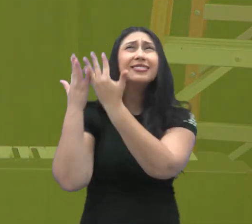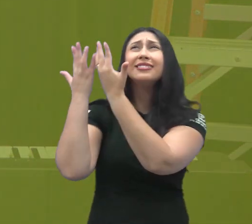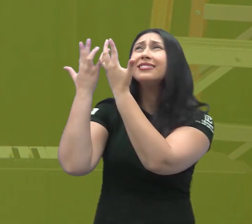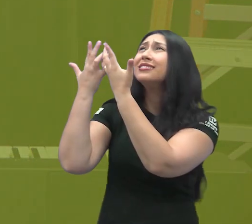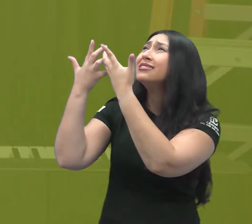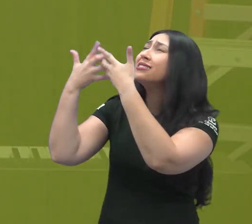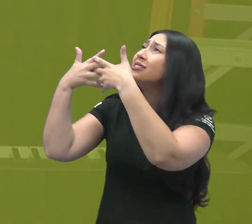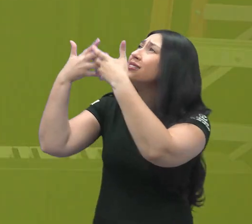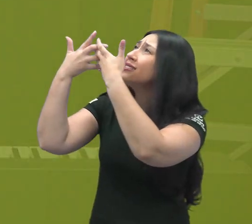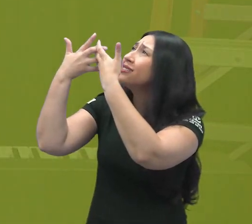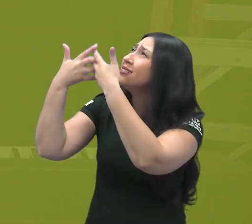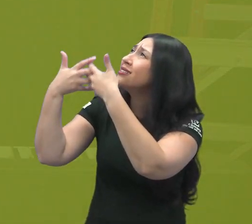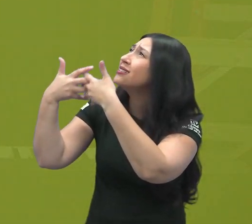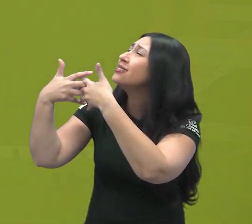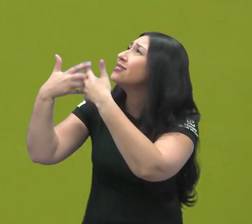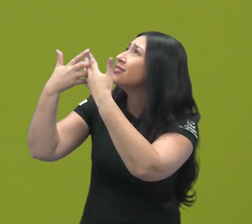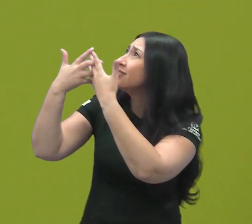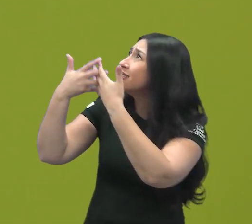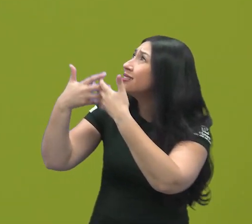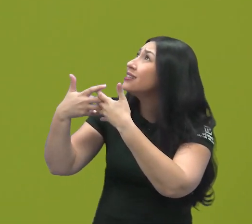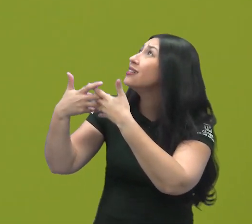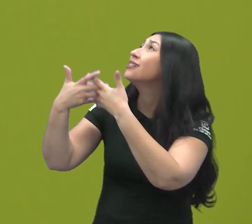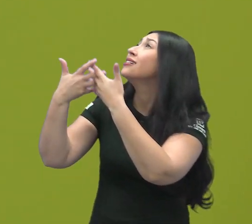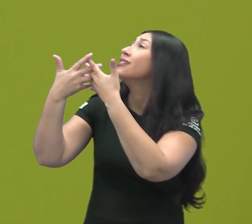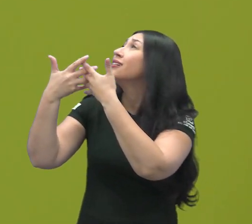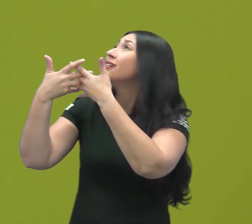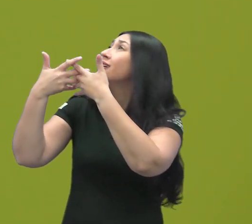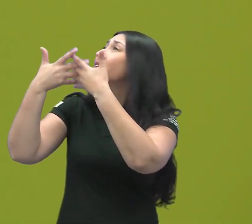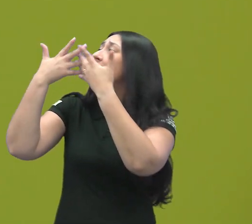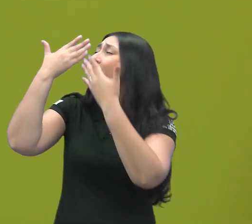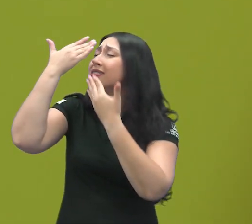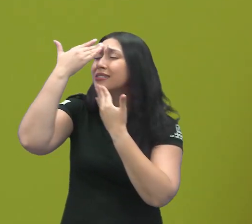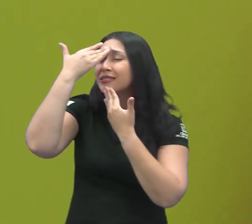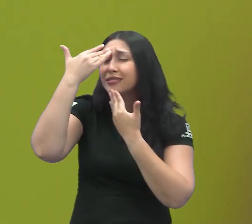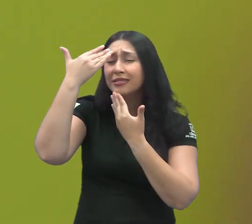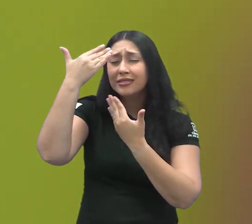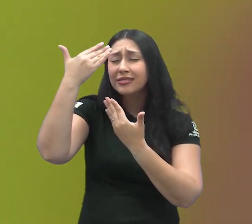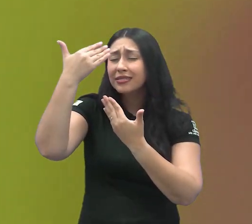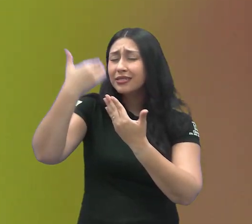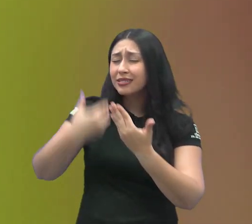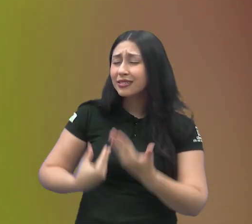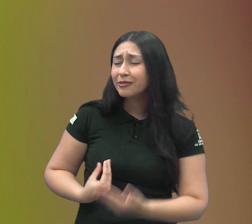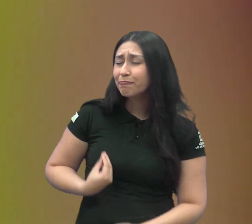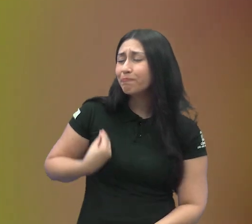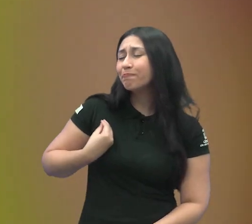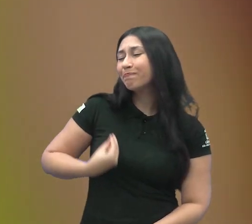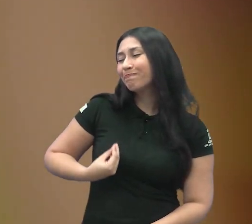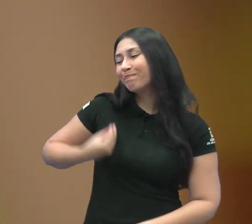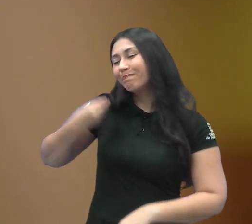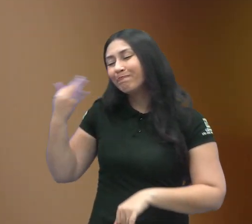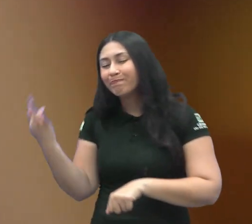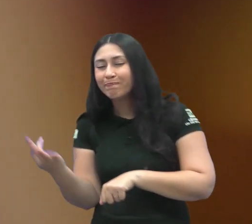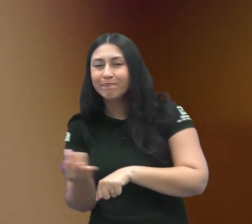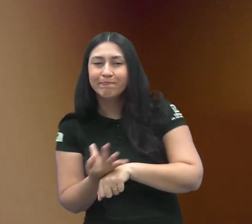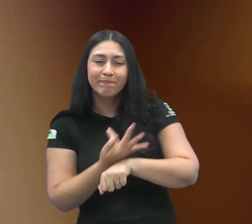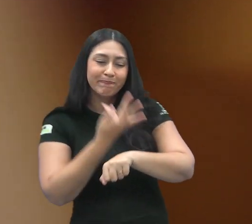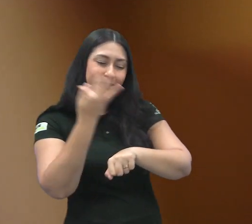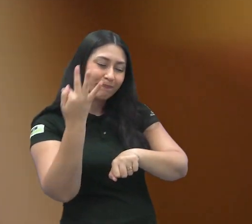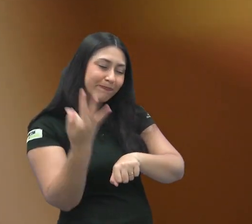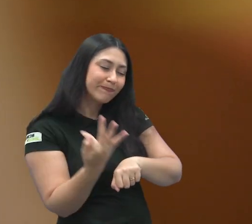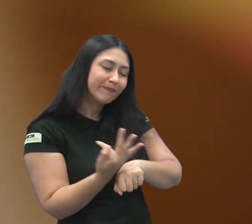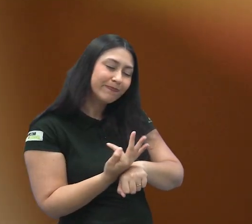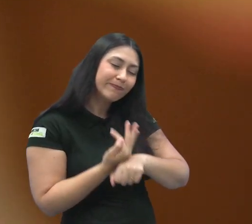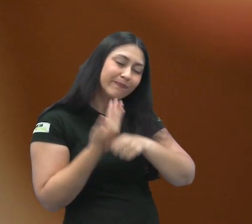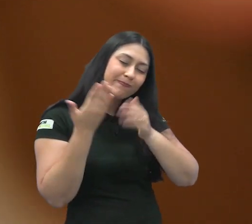juízo positivo que é pra agradecer por sobreviver,